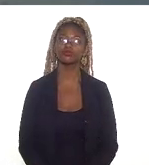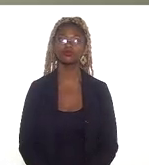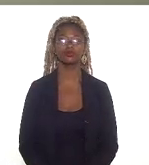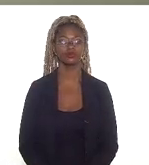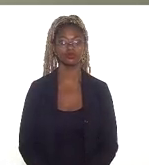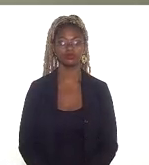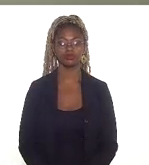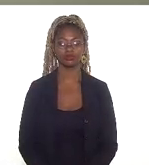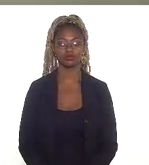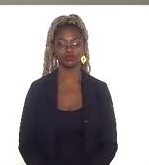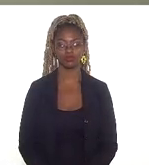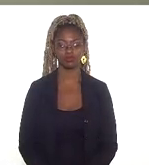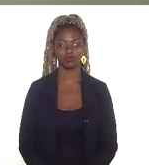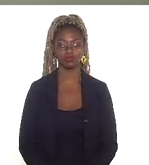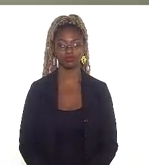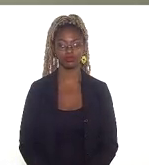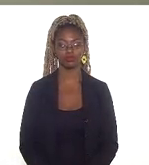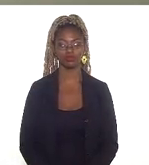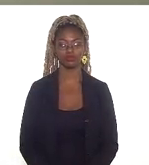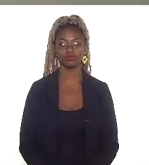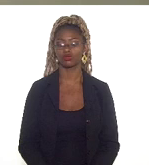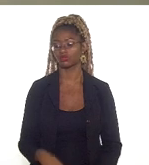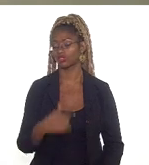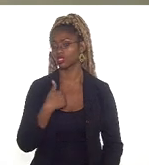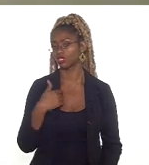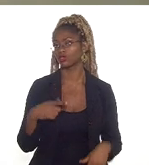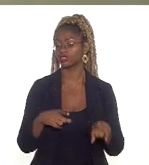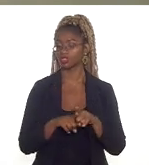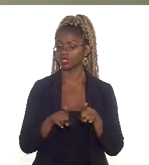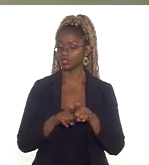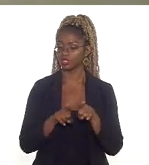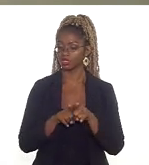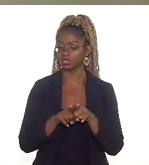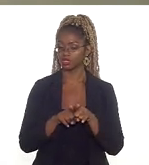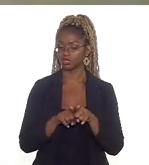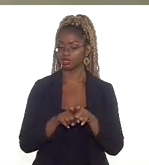Bom, eu vou também requisitar, não, porque aí vão pôr um